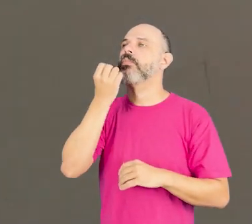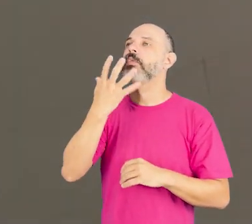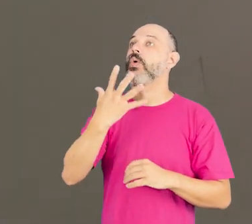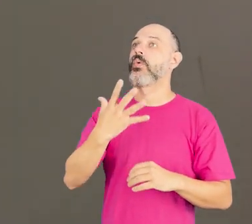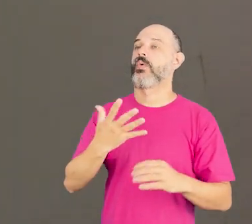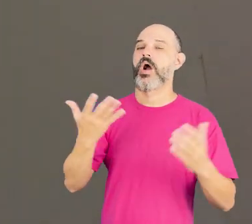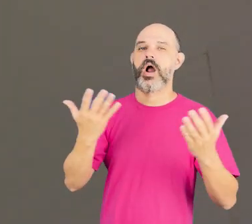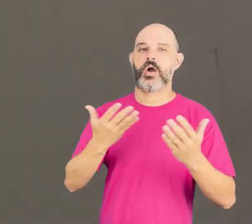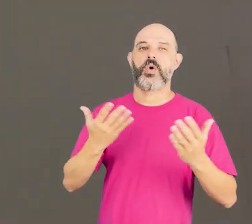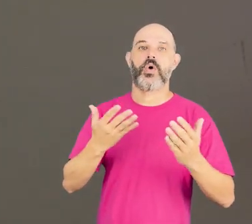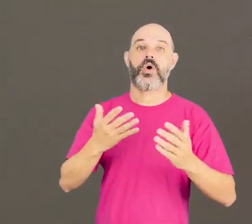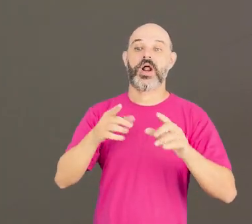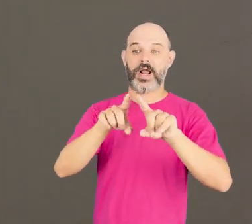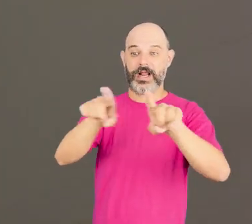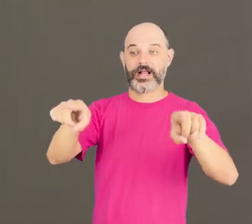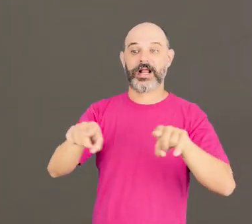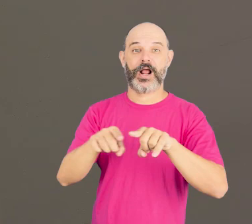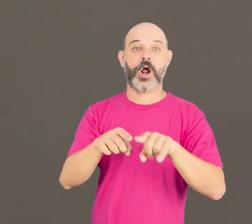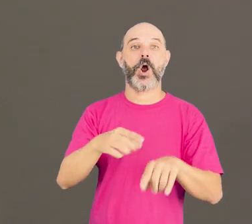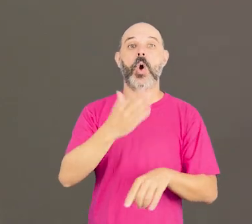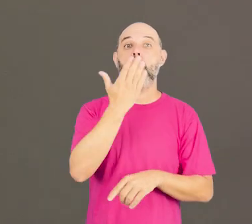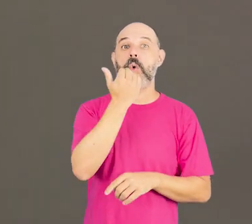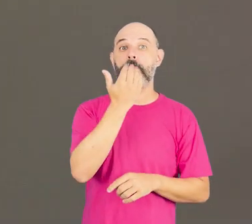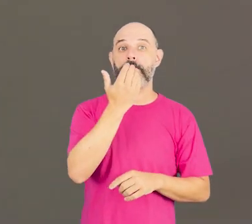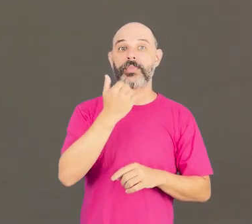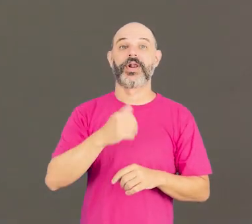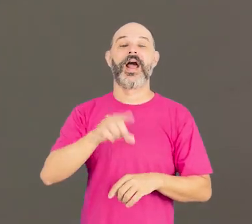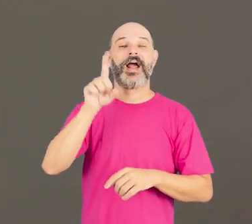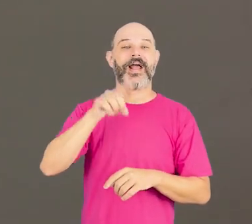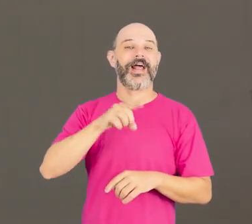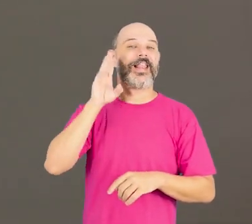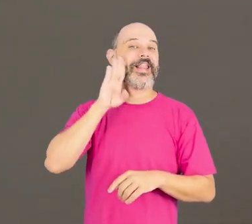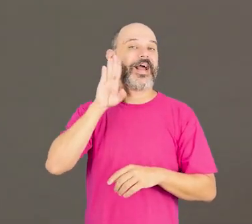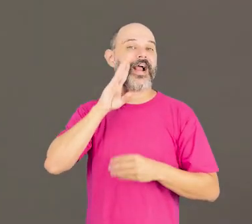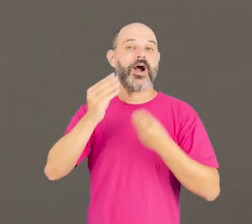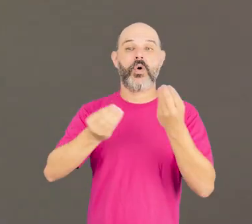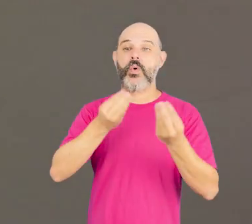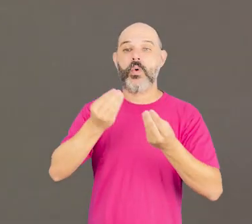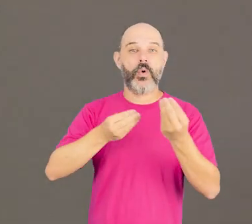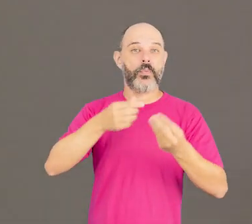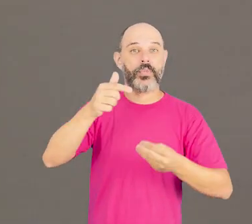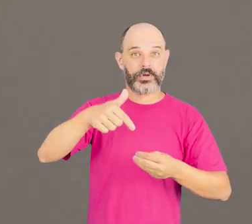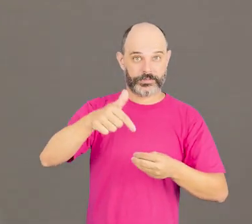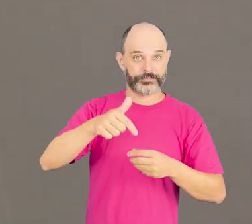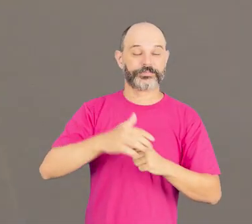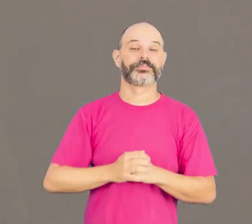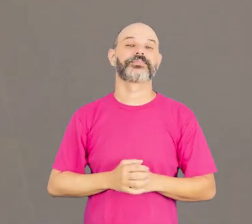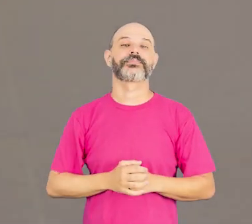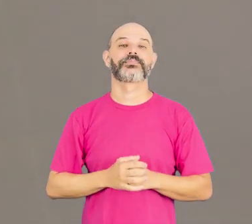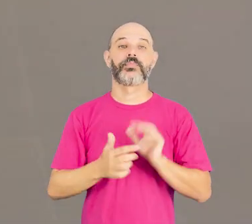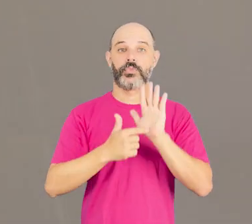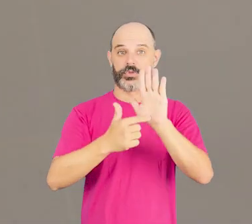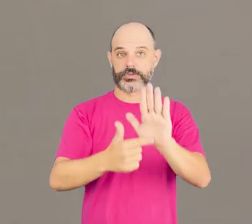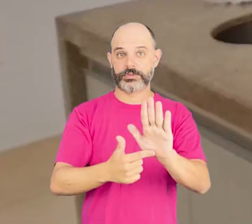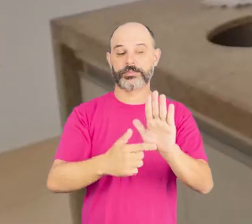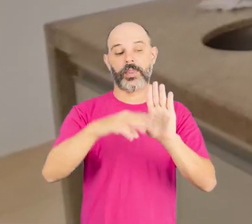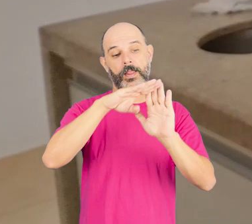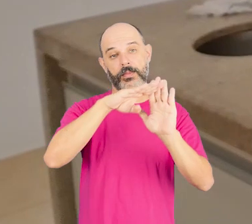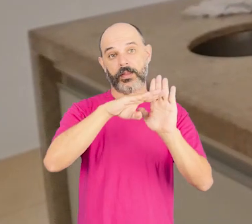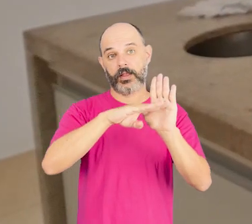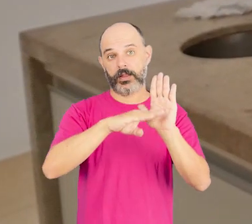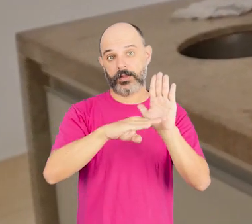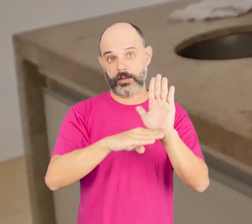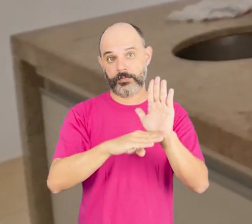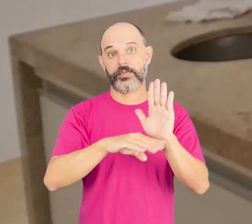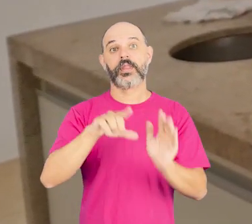Cheirinho bom! A gente chegou agora no refeitório do Lar de Amor. E é muito legal o funcionamento desse lugar. Vou mostrar para você. O